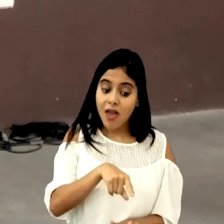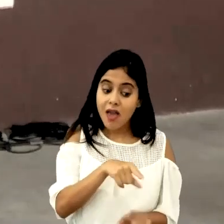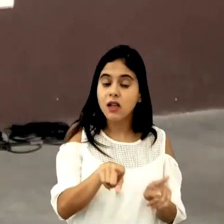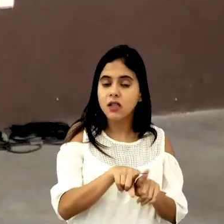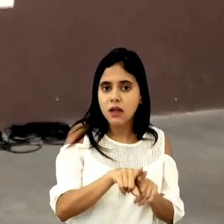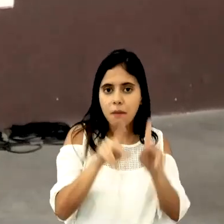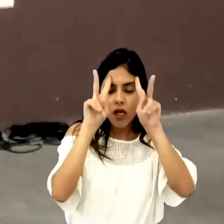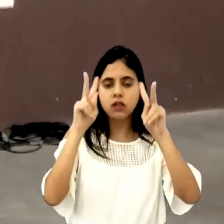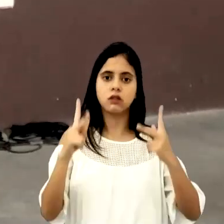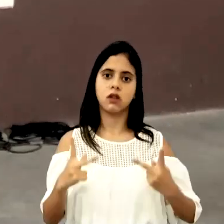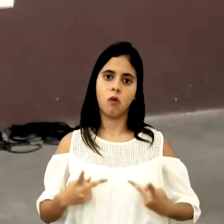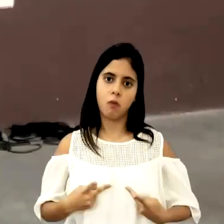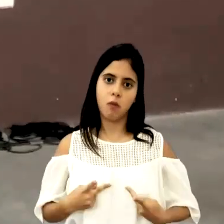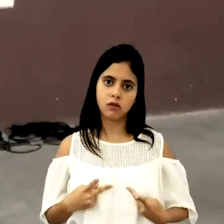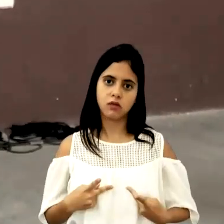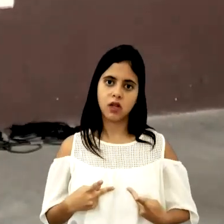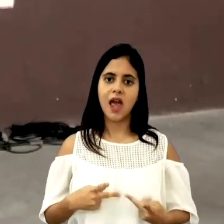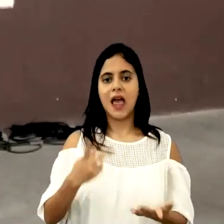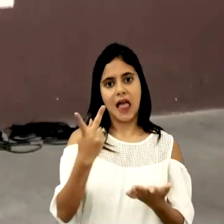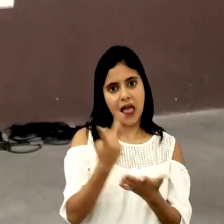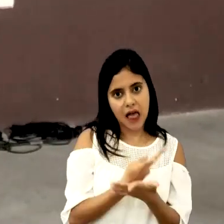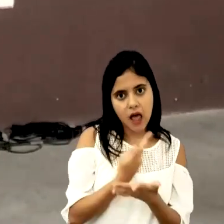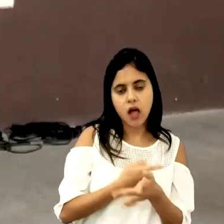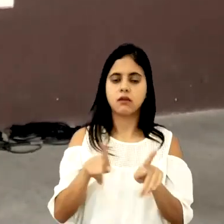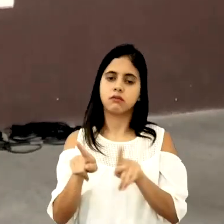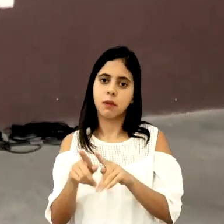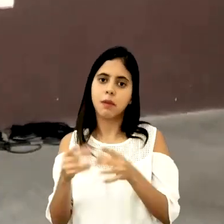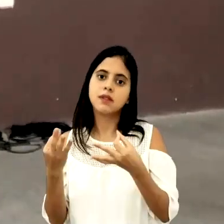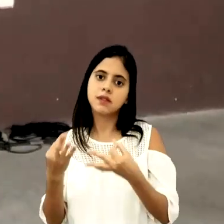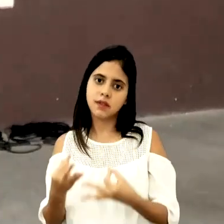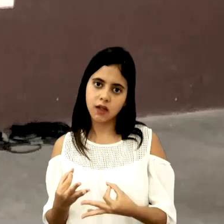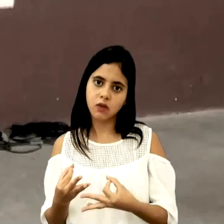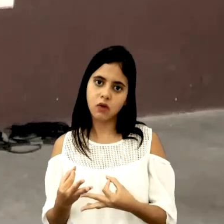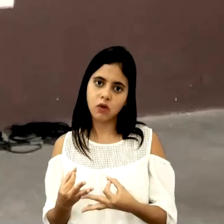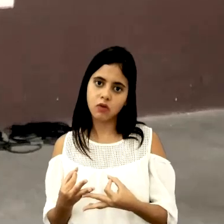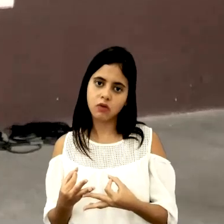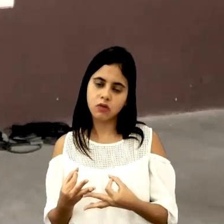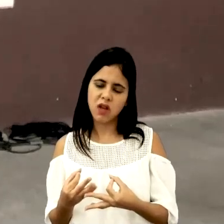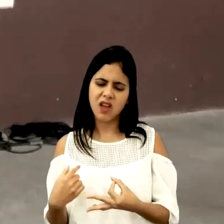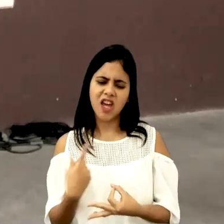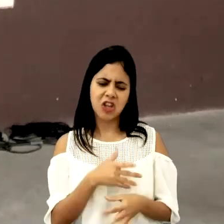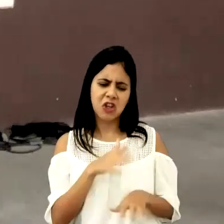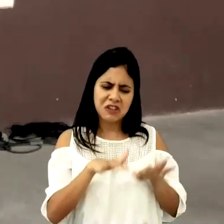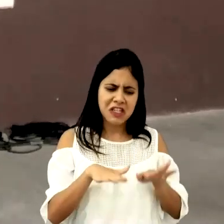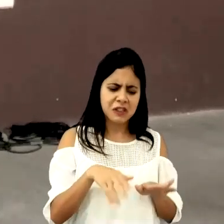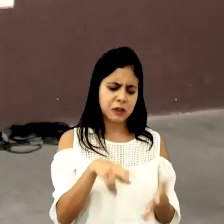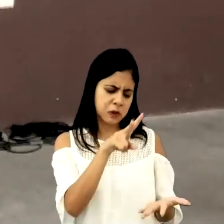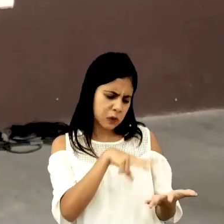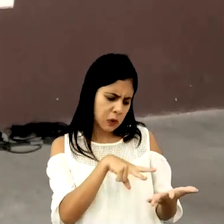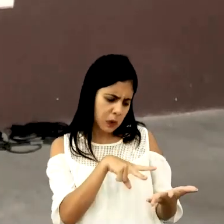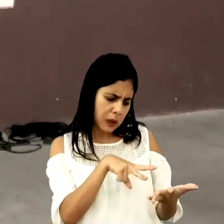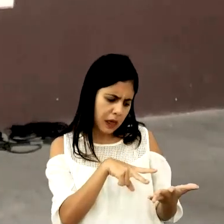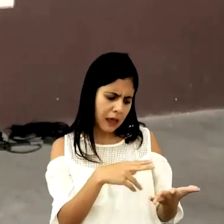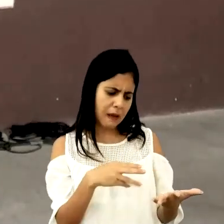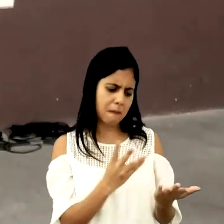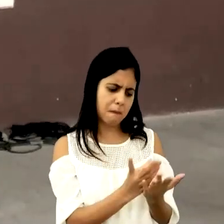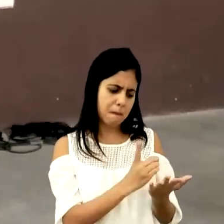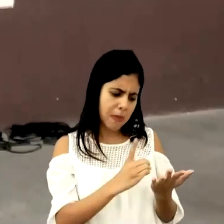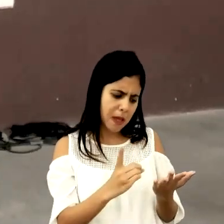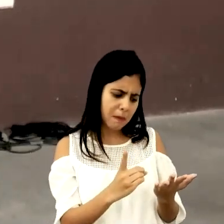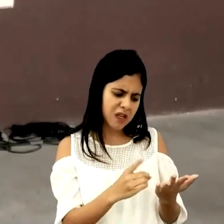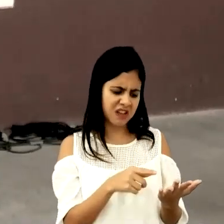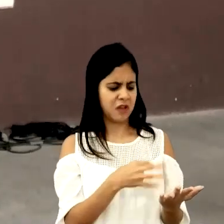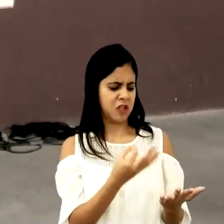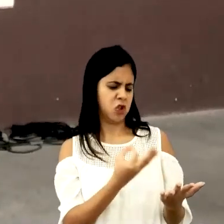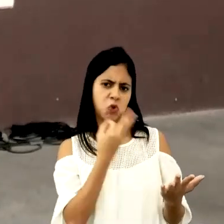caminhada na vida, com acertos e erros. E que para nós é muito fácil olhar para um personagem que tem sua vida descrita